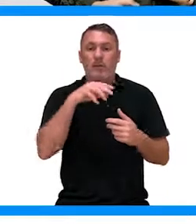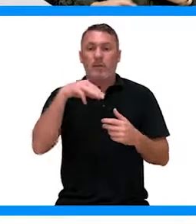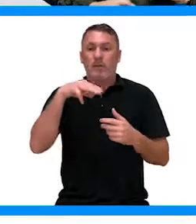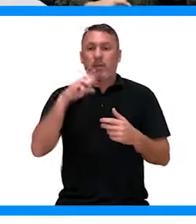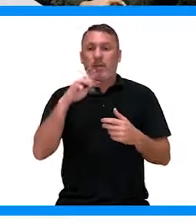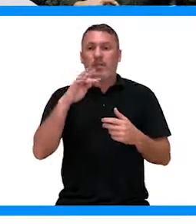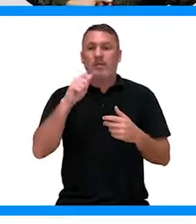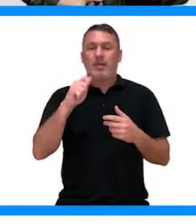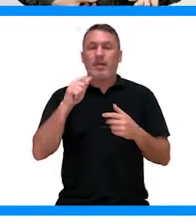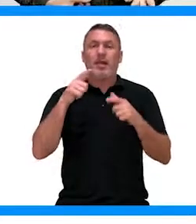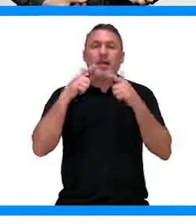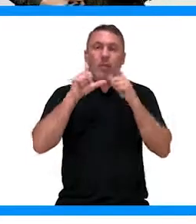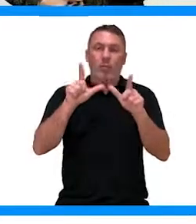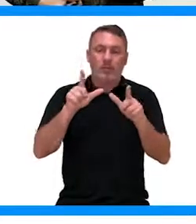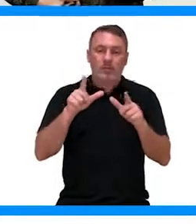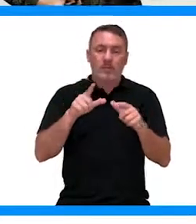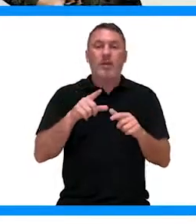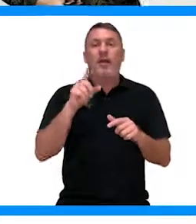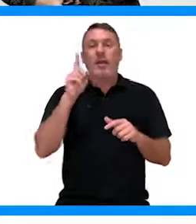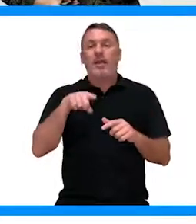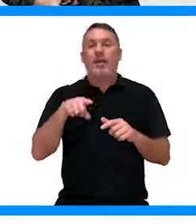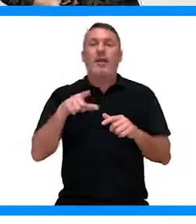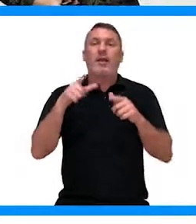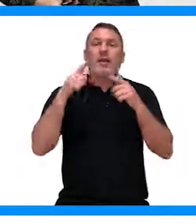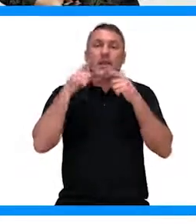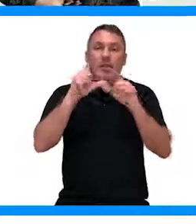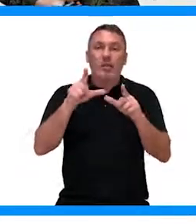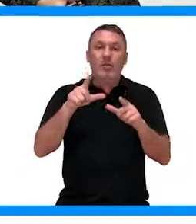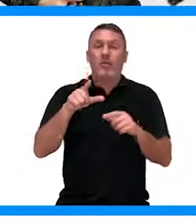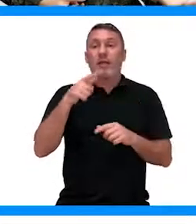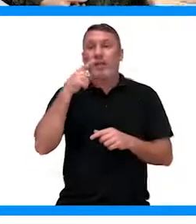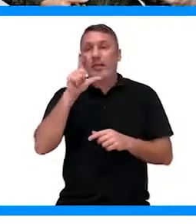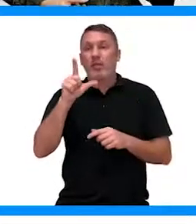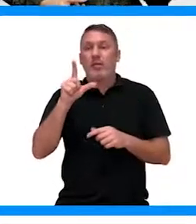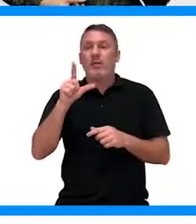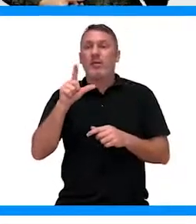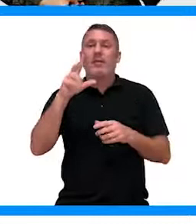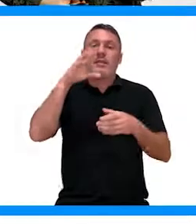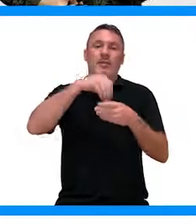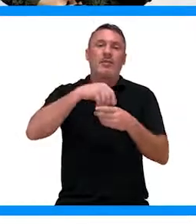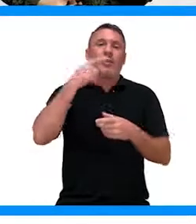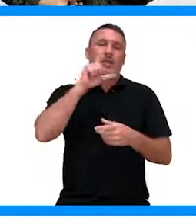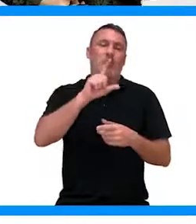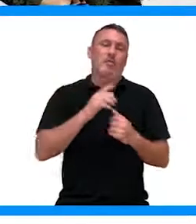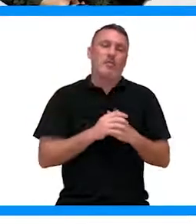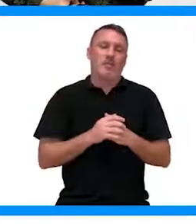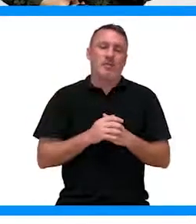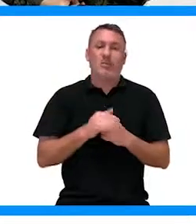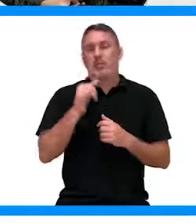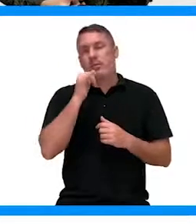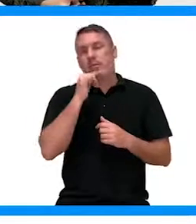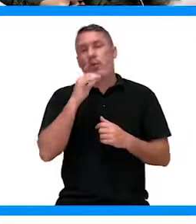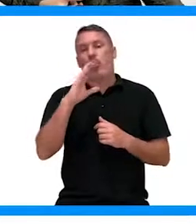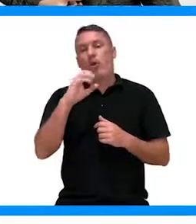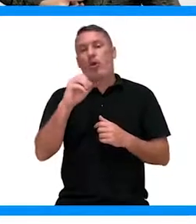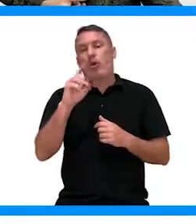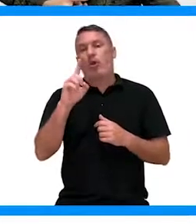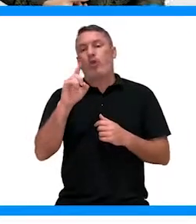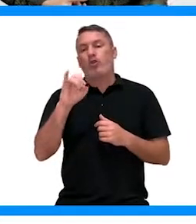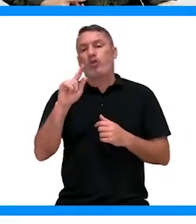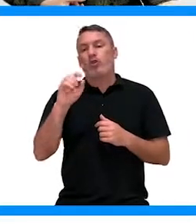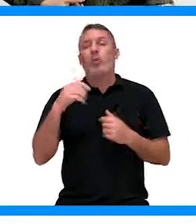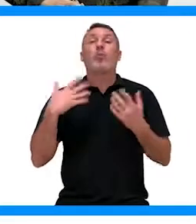A metalinguagem é a língua falando da própria língua. Então, a ênfase está no código, que é a